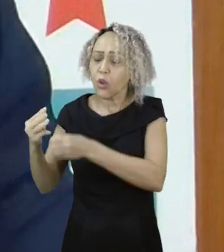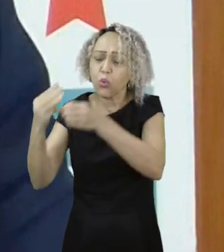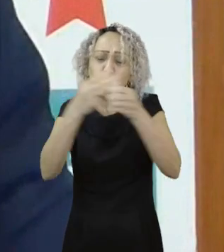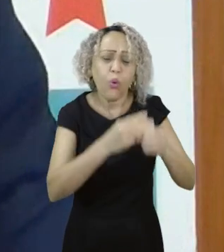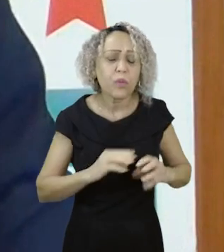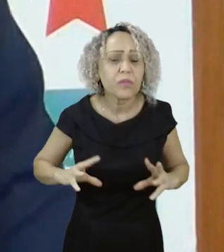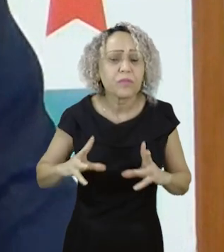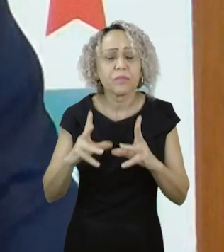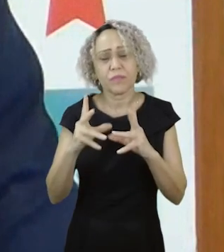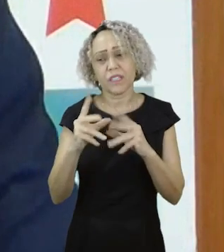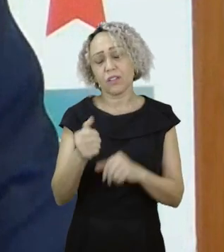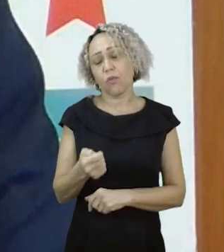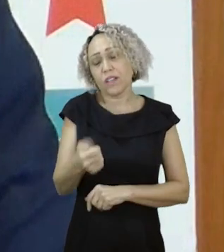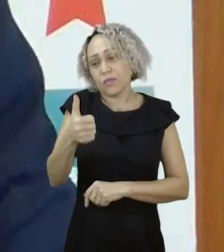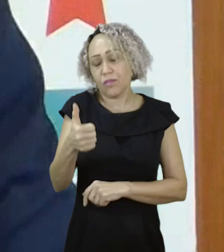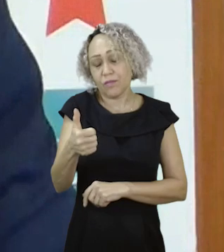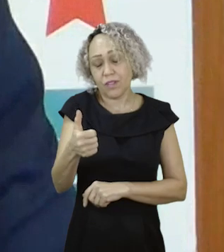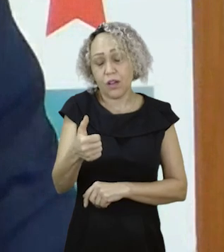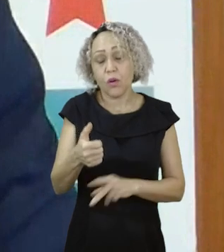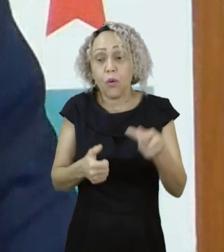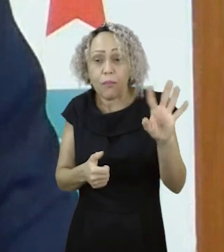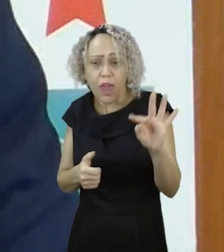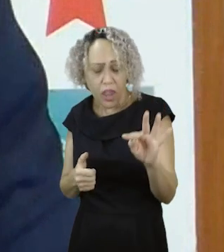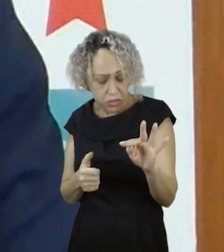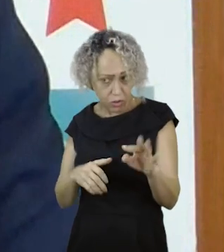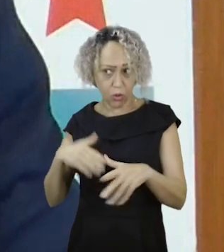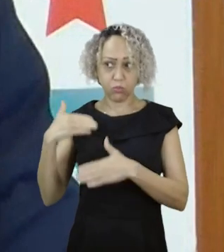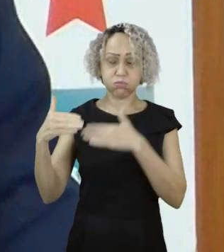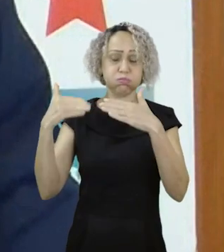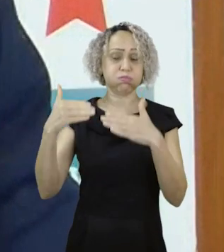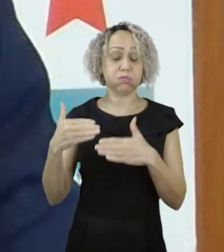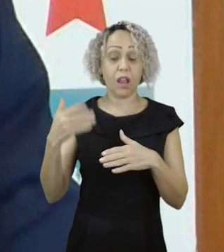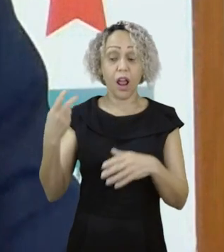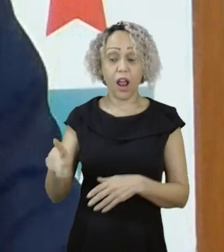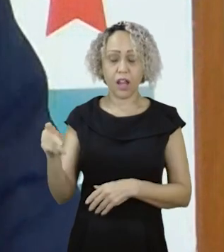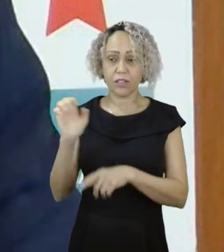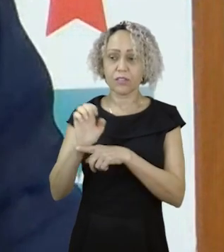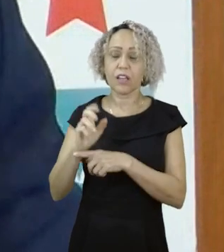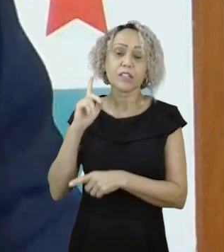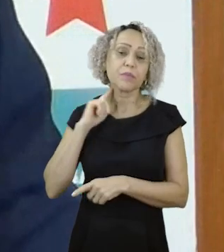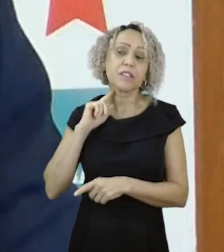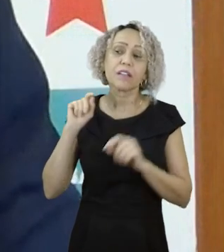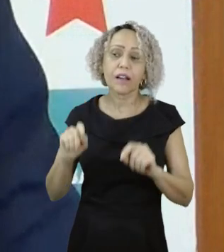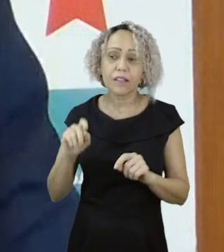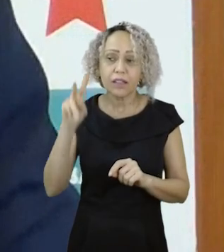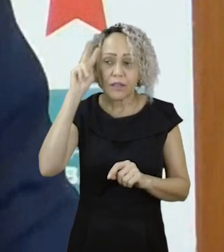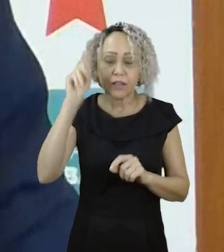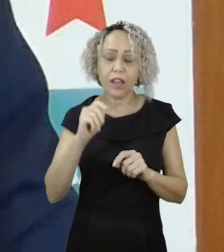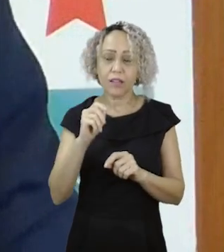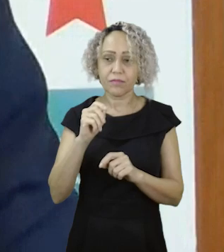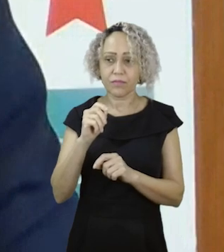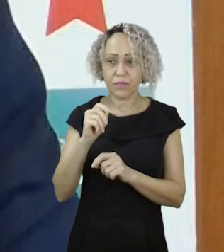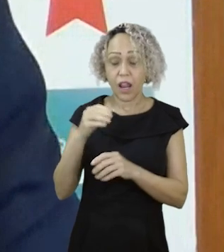significativa. O partido está organizado em quase todos os municípios mineiros. Então, o PT ele tem uma vida muito